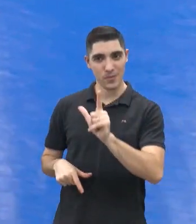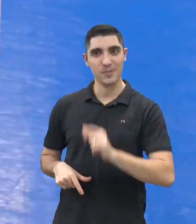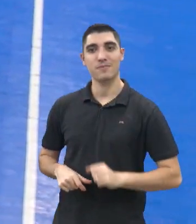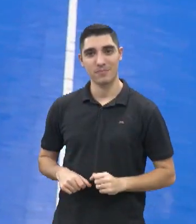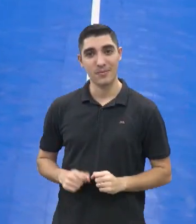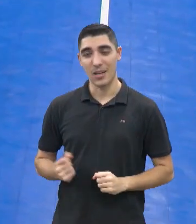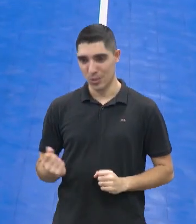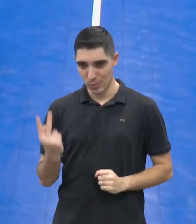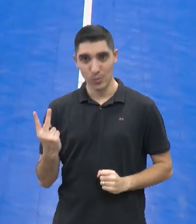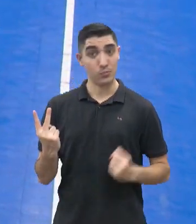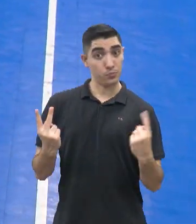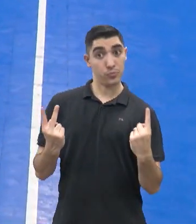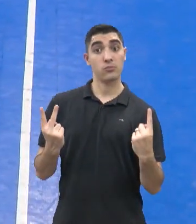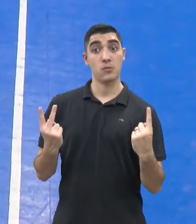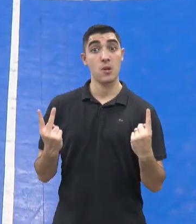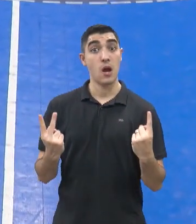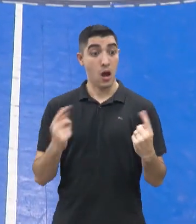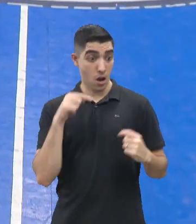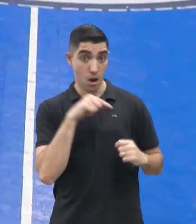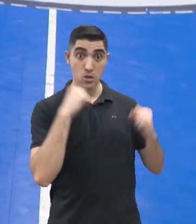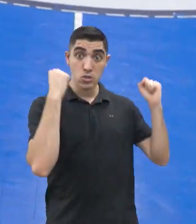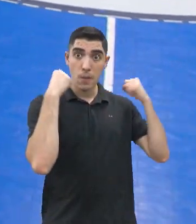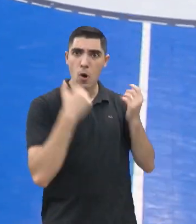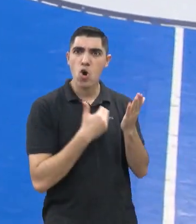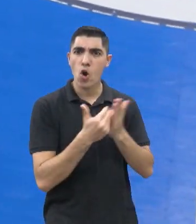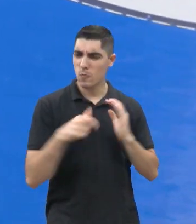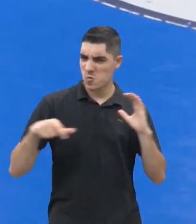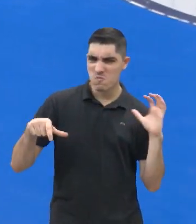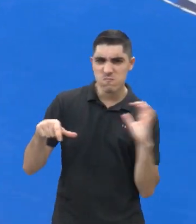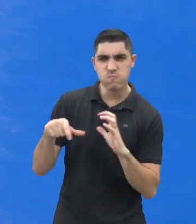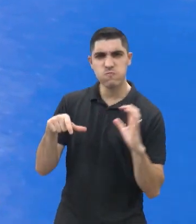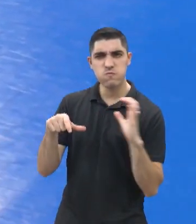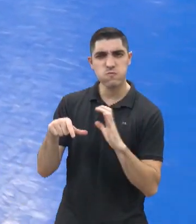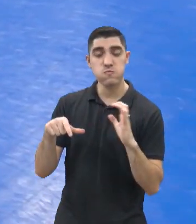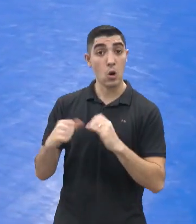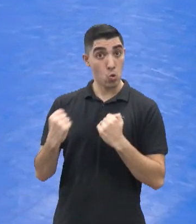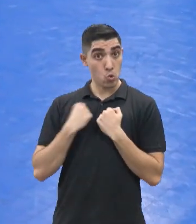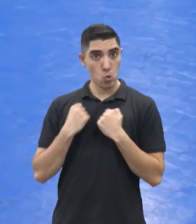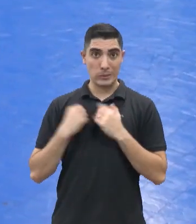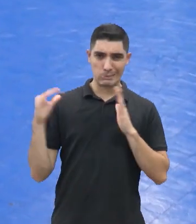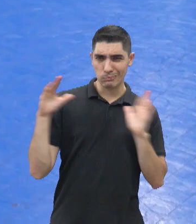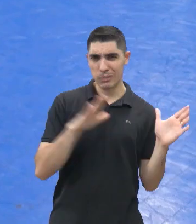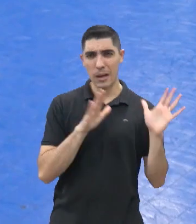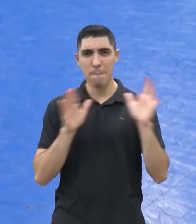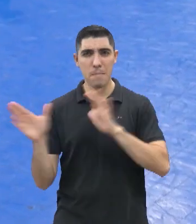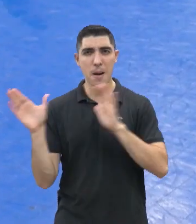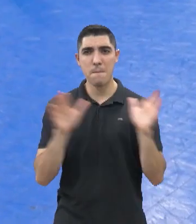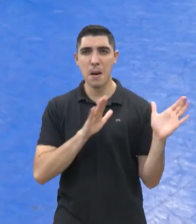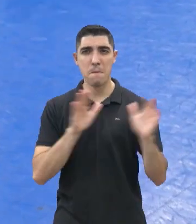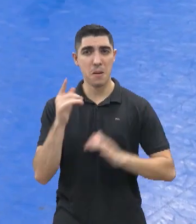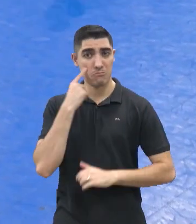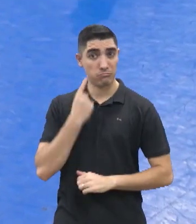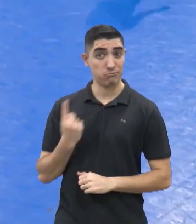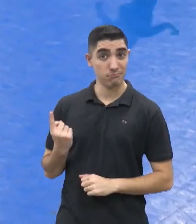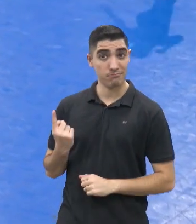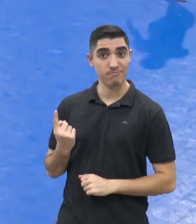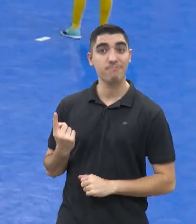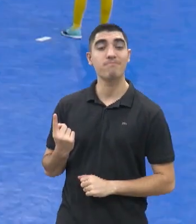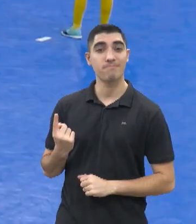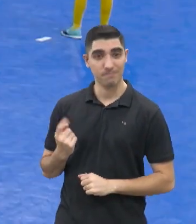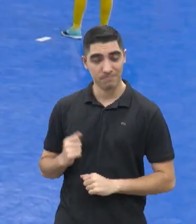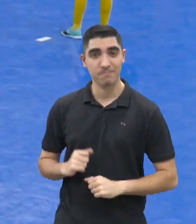Gol que colocou o time de Chapecó no ataque, obrigando a goleira Camila a fazer uma boa defesa no chute da